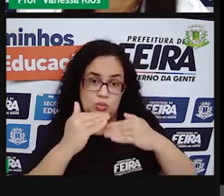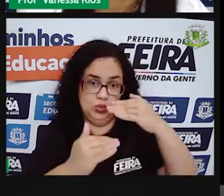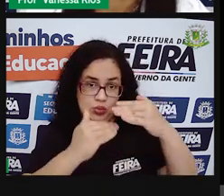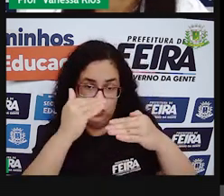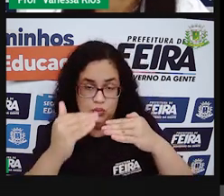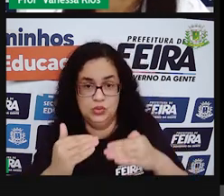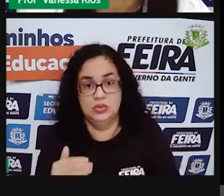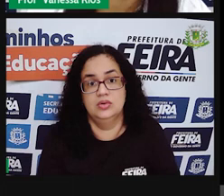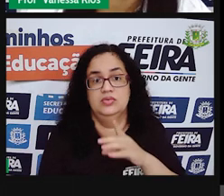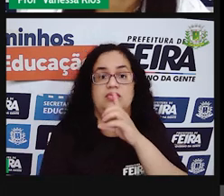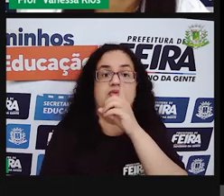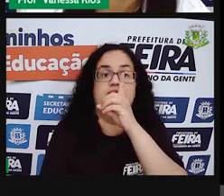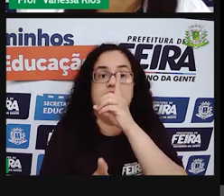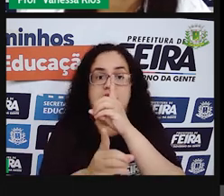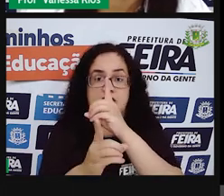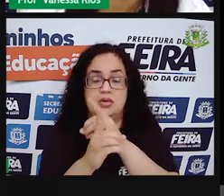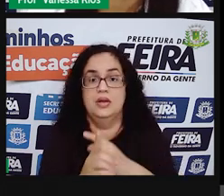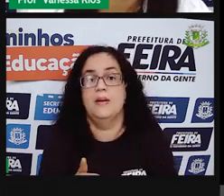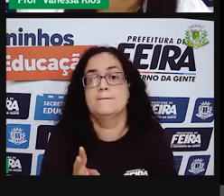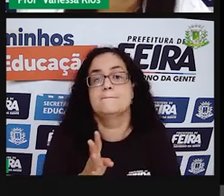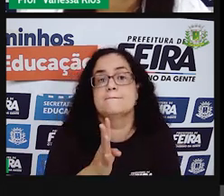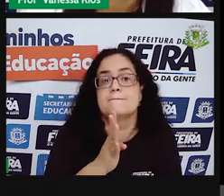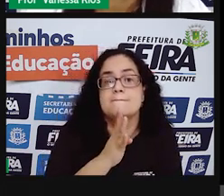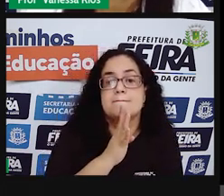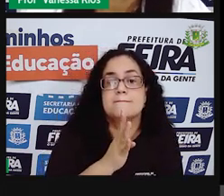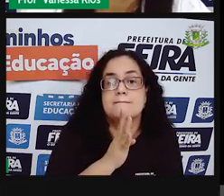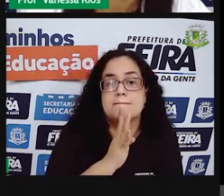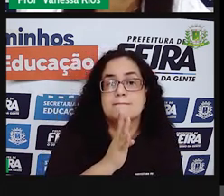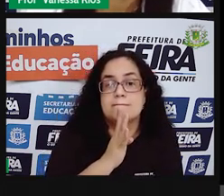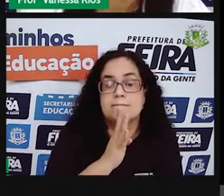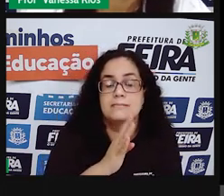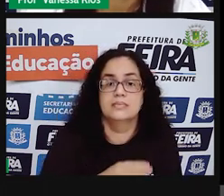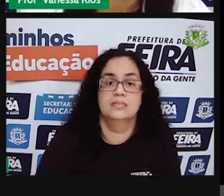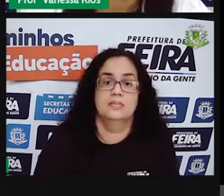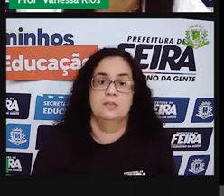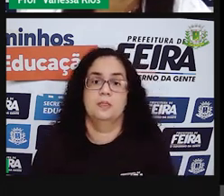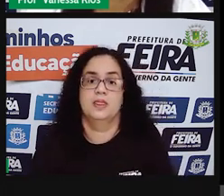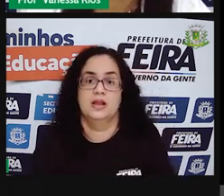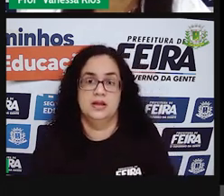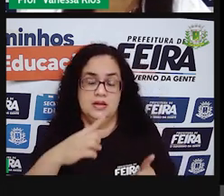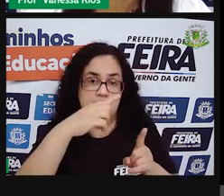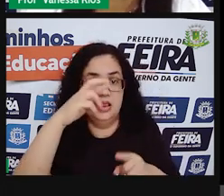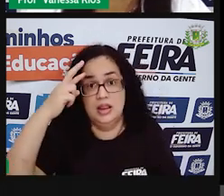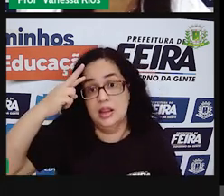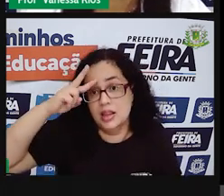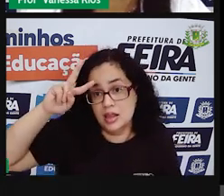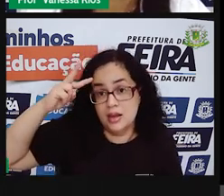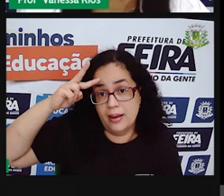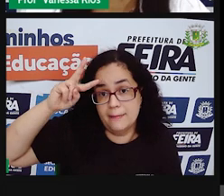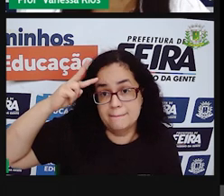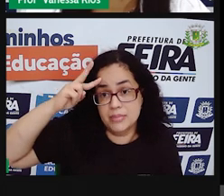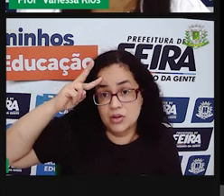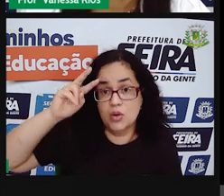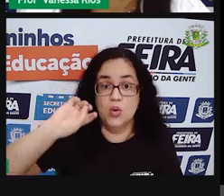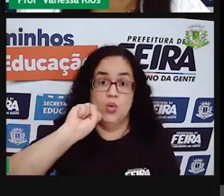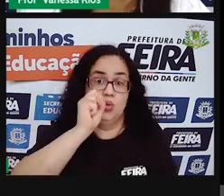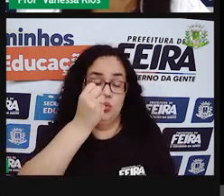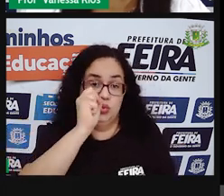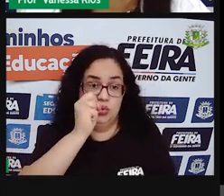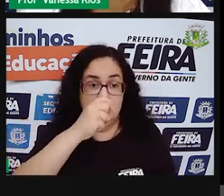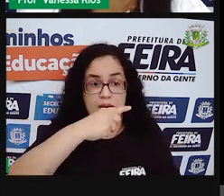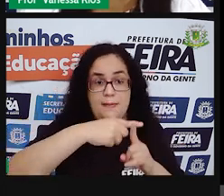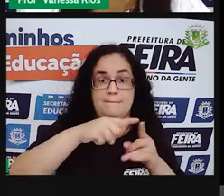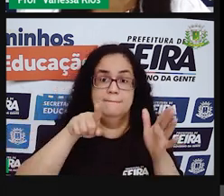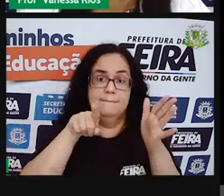para descobrir, para reconhecer os números que estão seguindo. A gente lembra aí que o padrão é